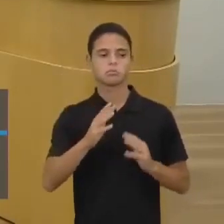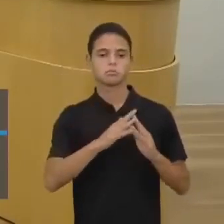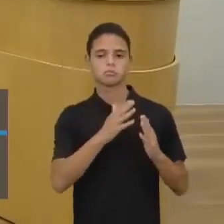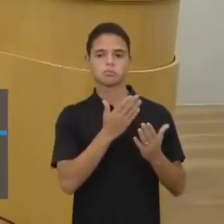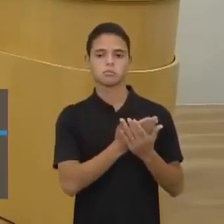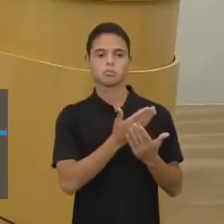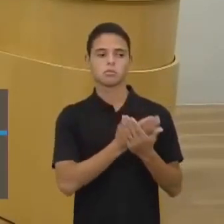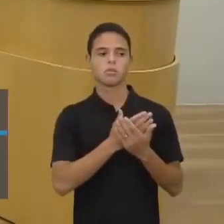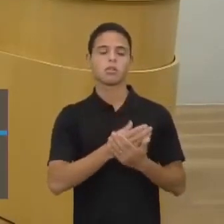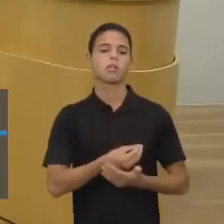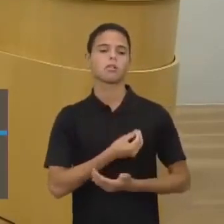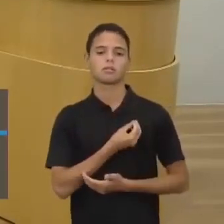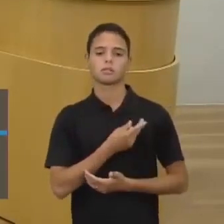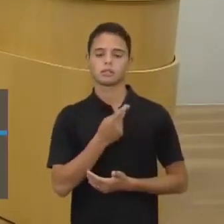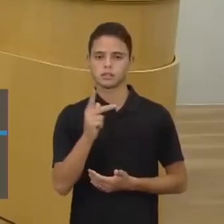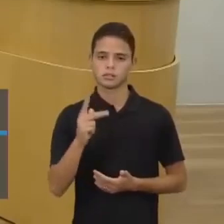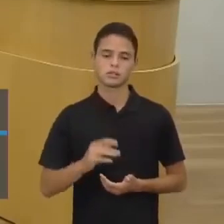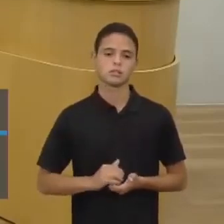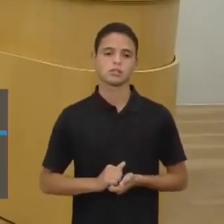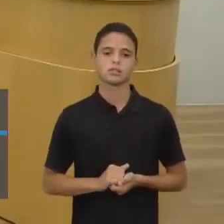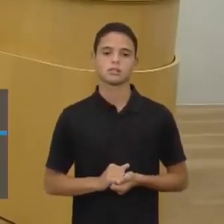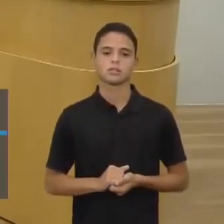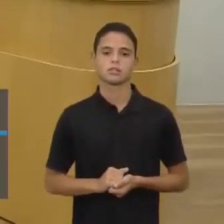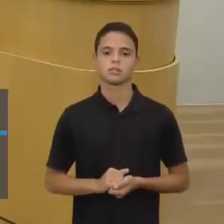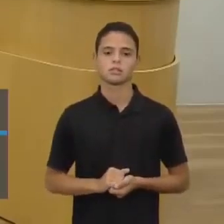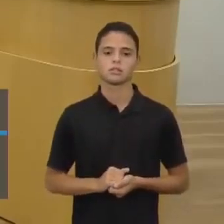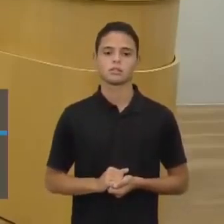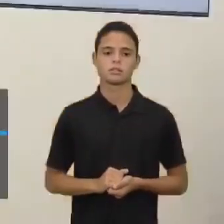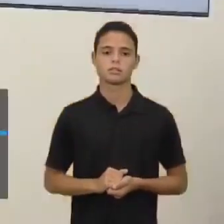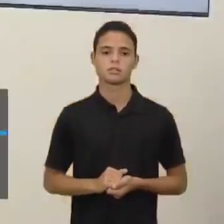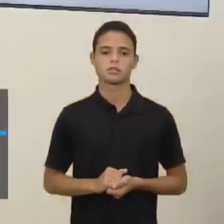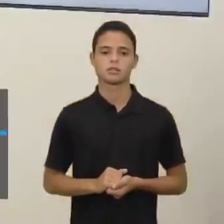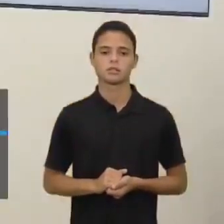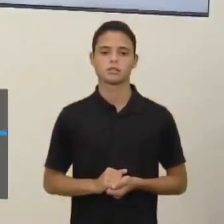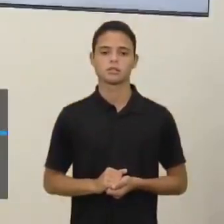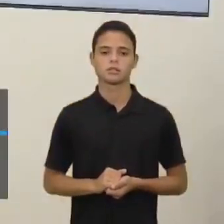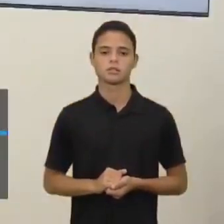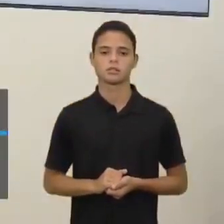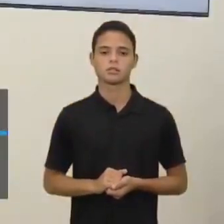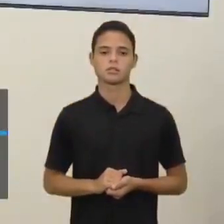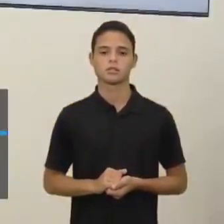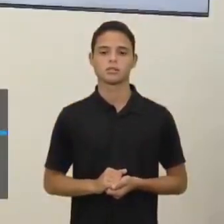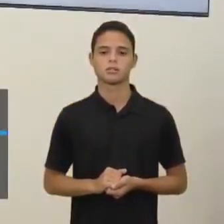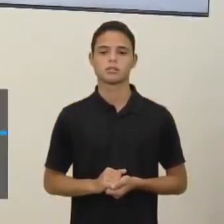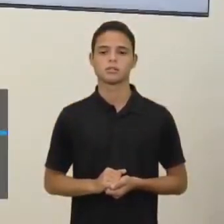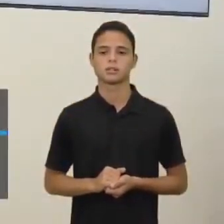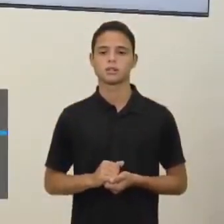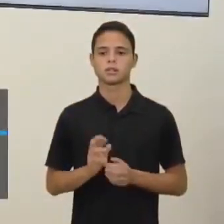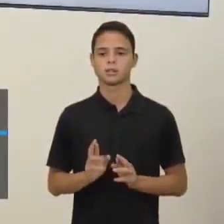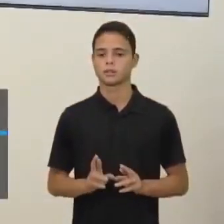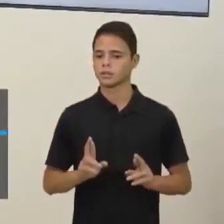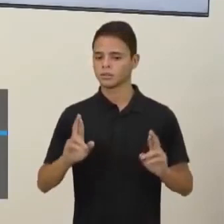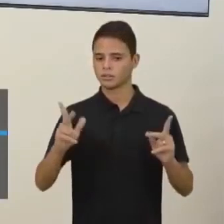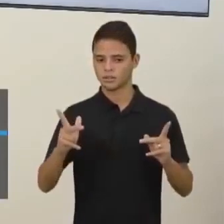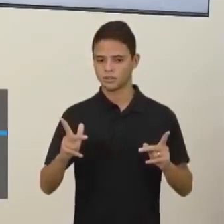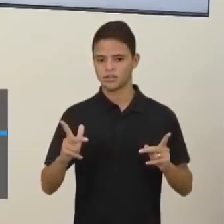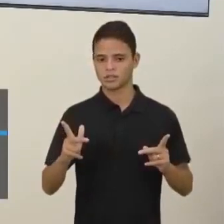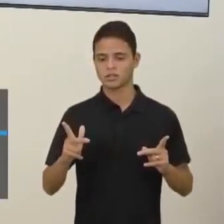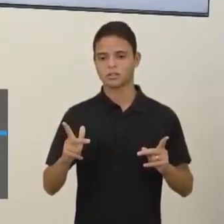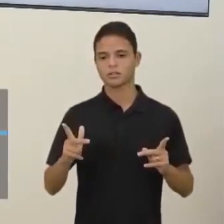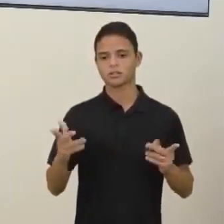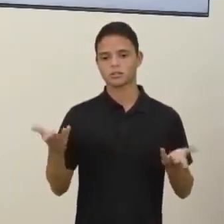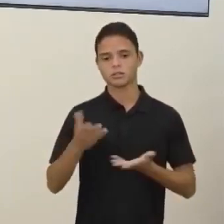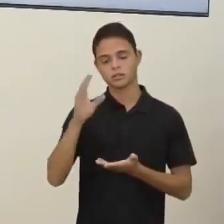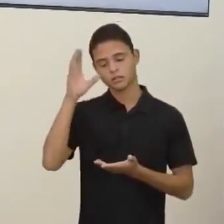sua realidade. Sim, perfeito. Olha só aqui, ó. Aqui nós temos um outro exemplo que é totalmente diferente do que nós